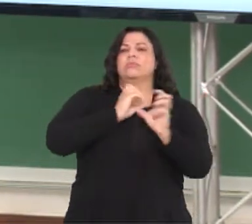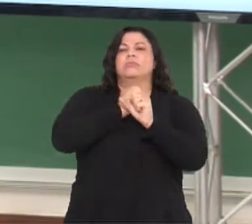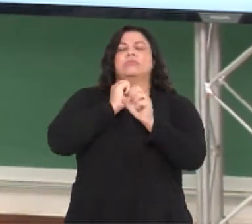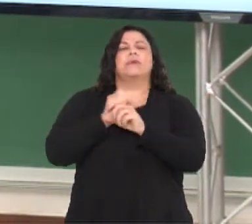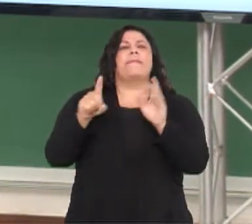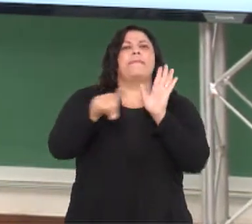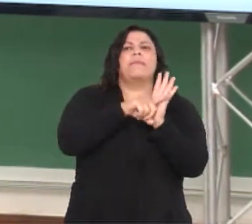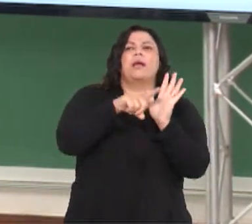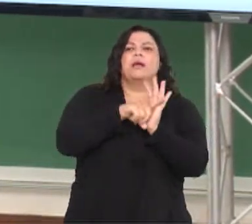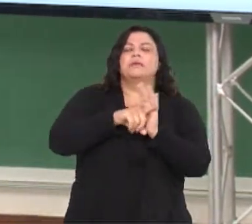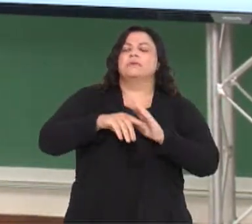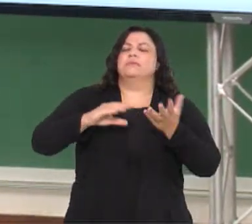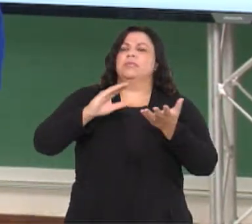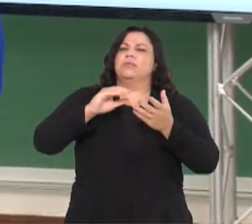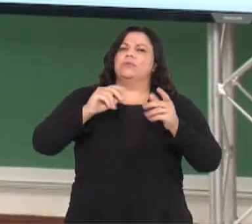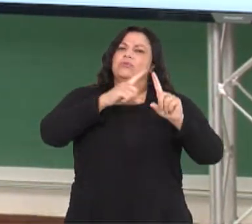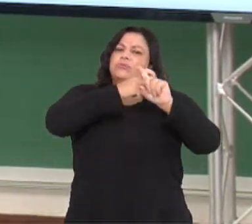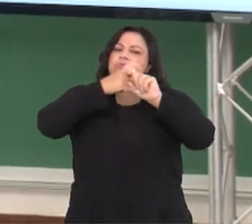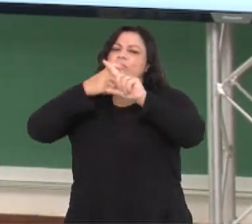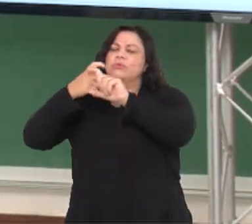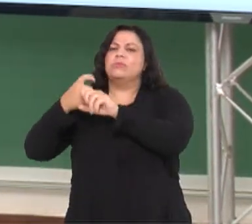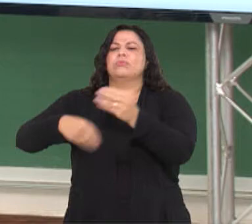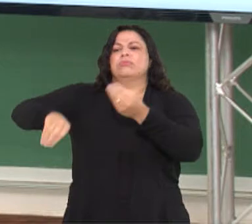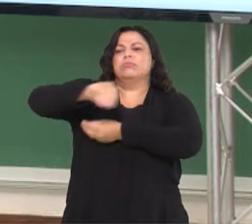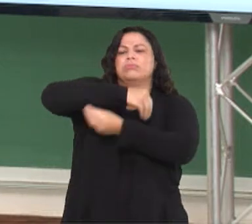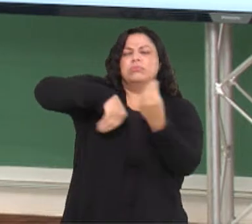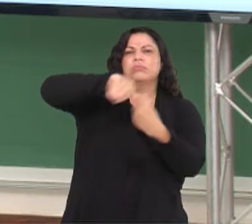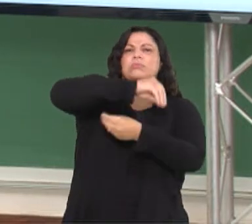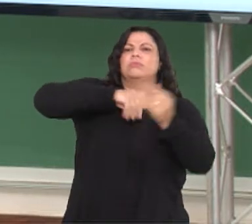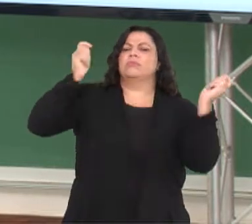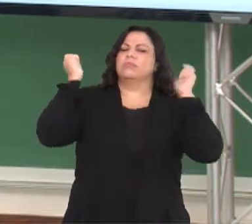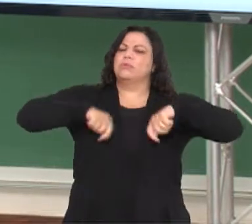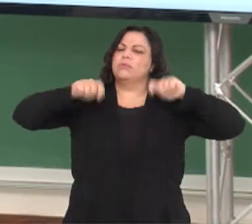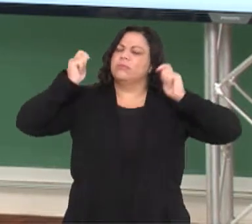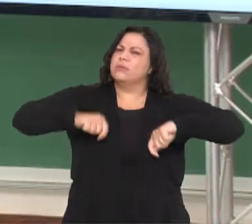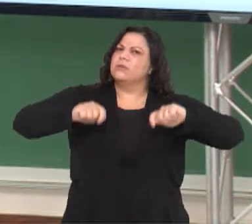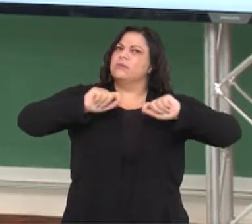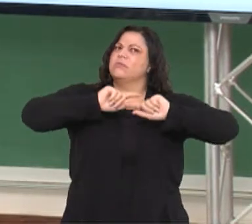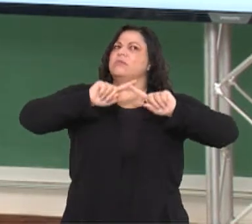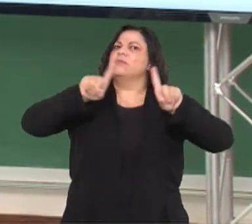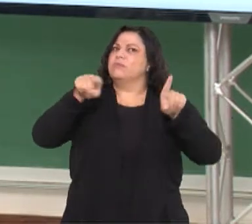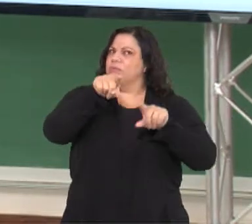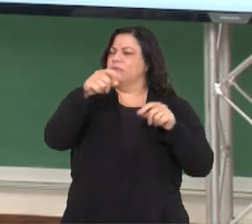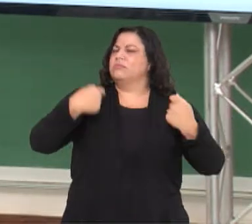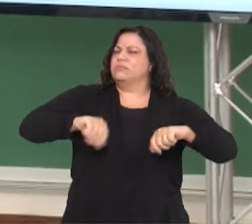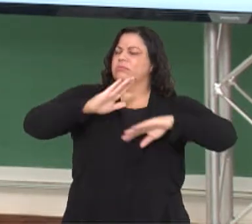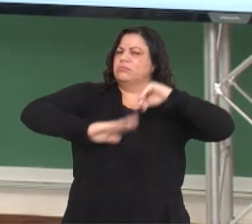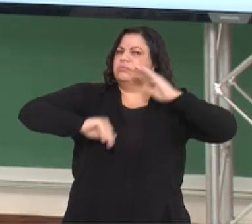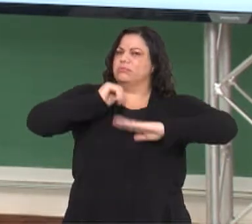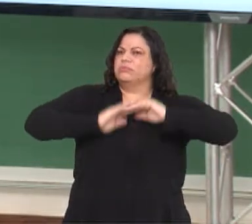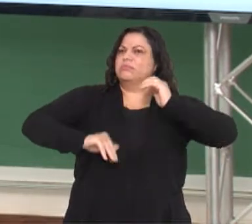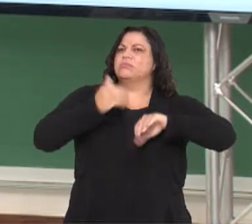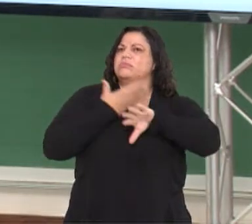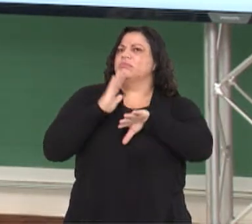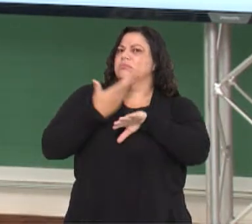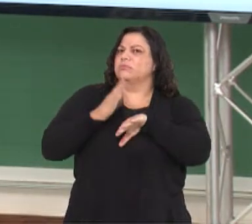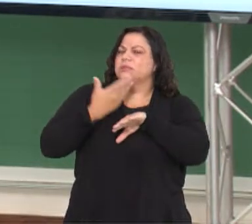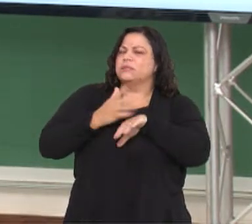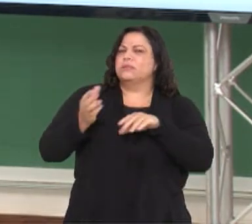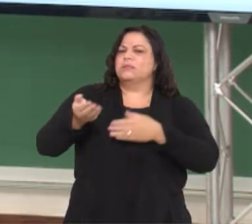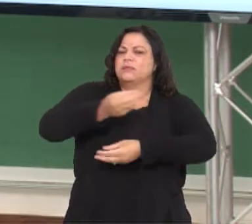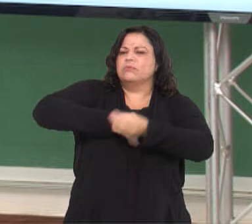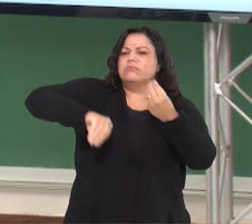subtração, qualquer coisa que você faça com polinômio, você está envolvendo muitas habilidades que você precisa praticar. E elas são envolvidas